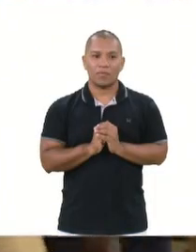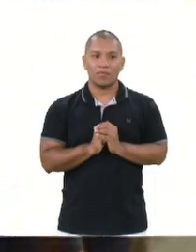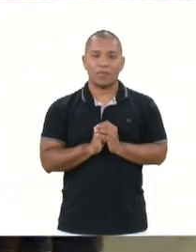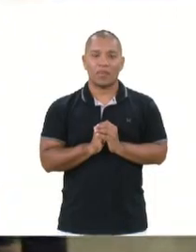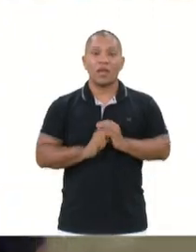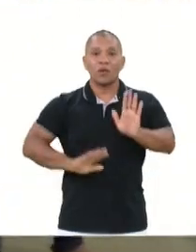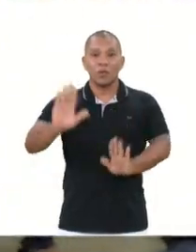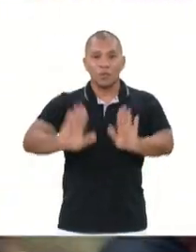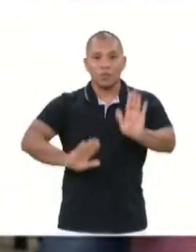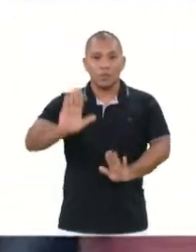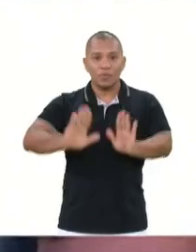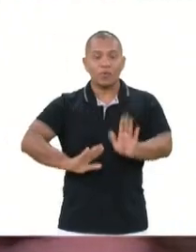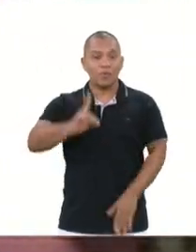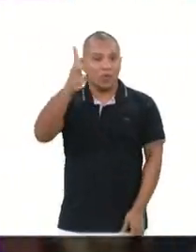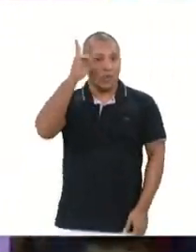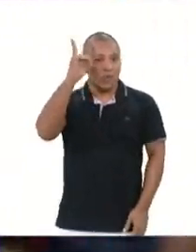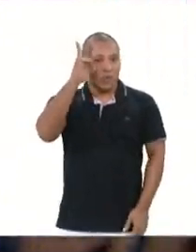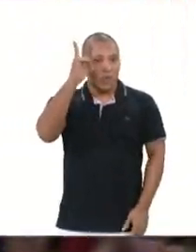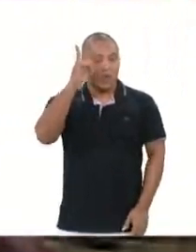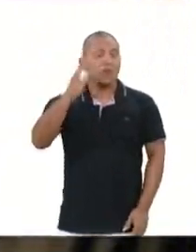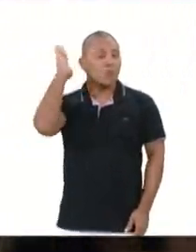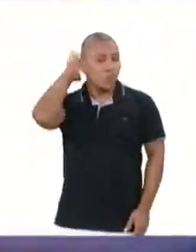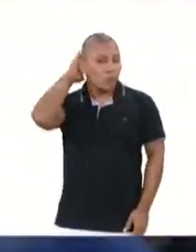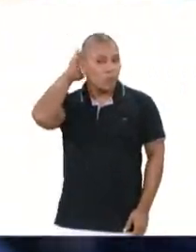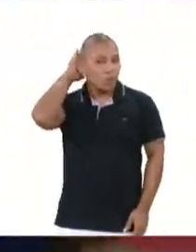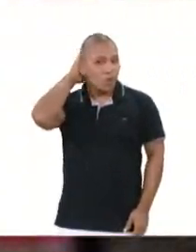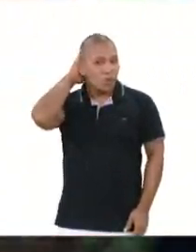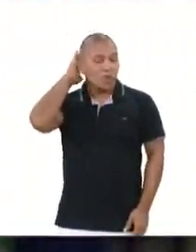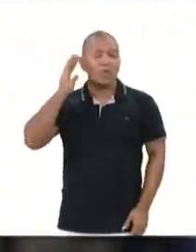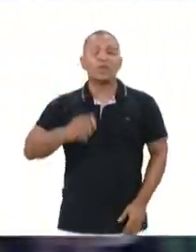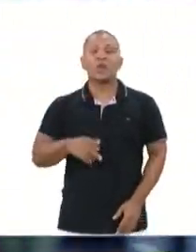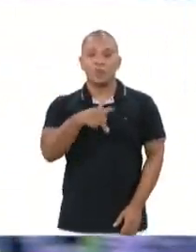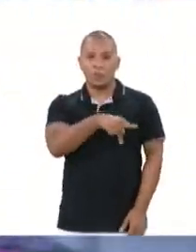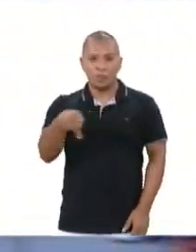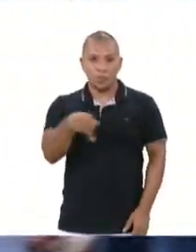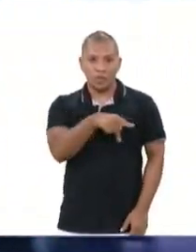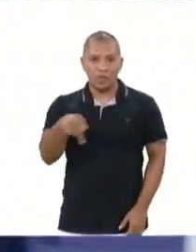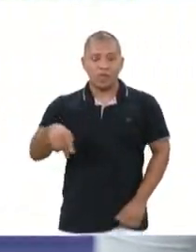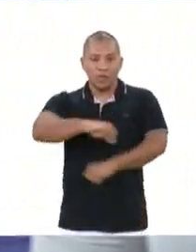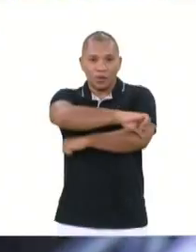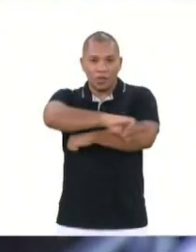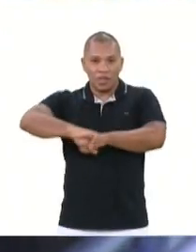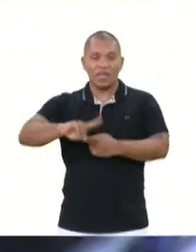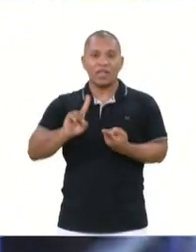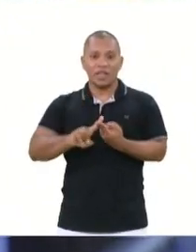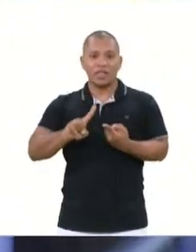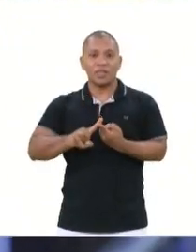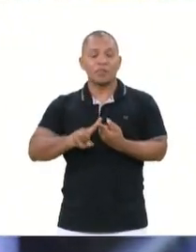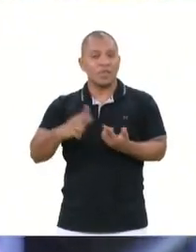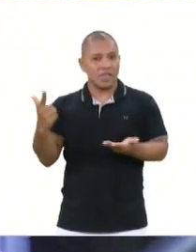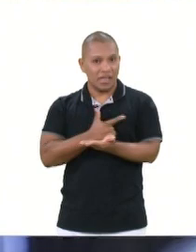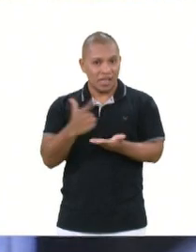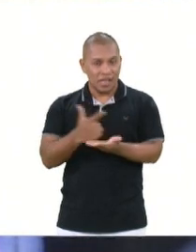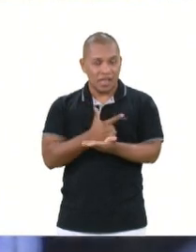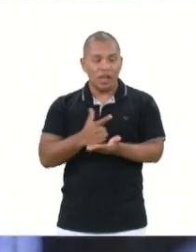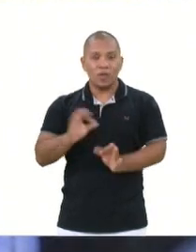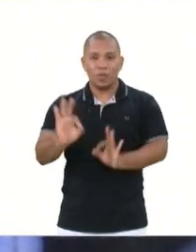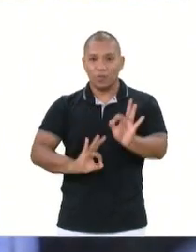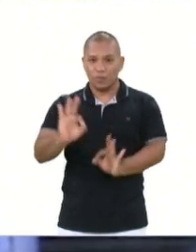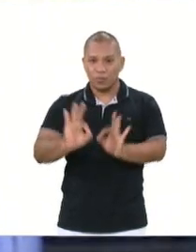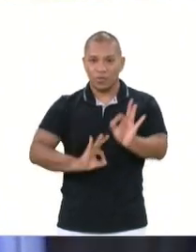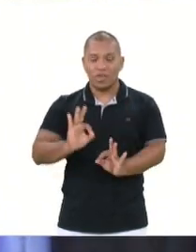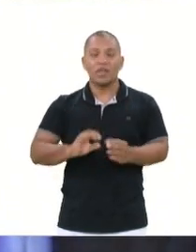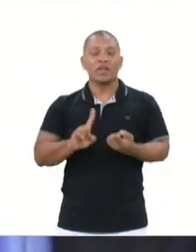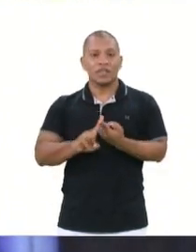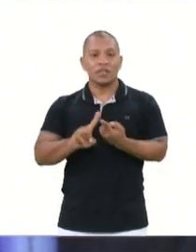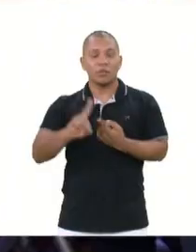O candidato Edmilson Rodrigues é paraense, professor, arquiteto, autor de livros e doutor em Geografia Humana pela